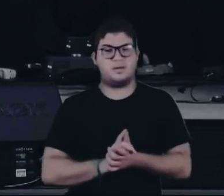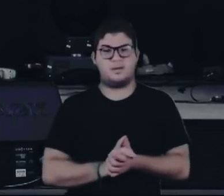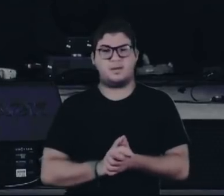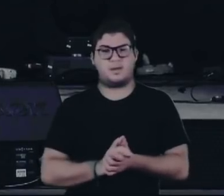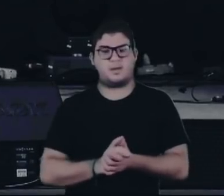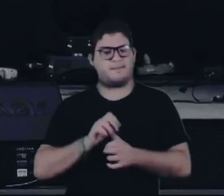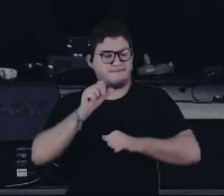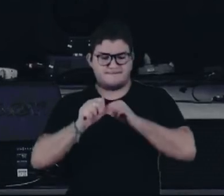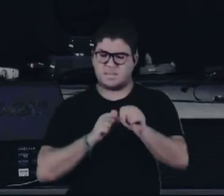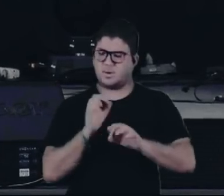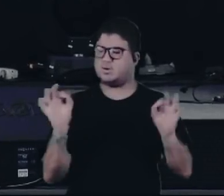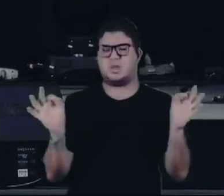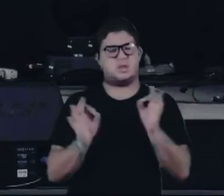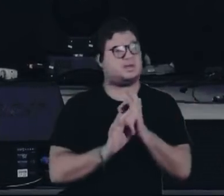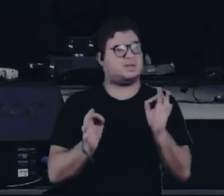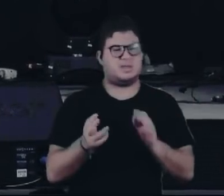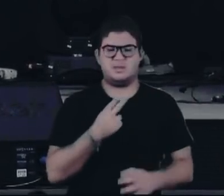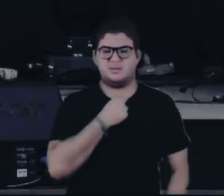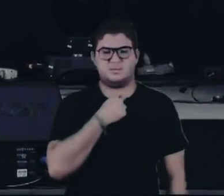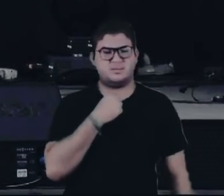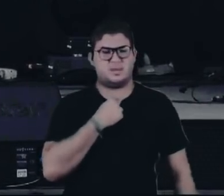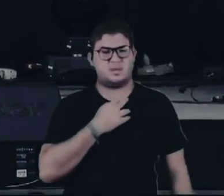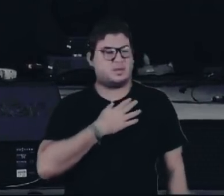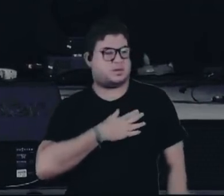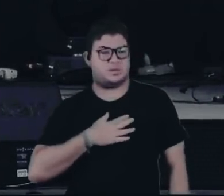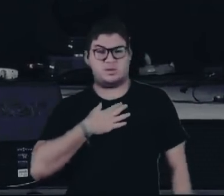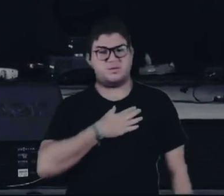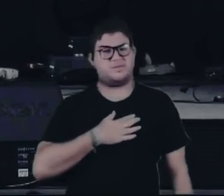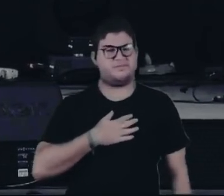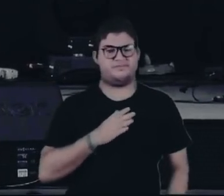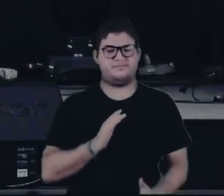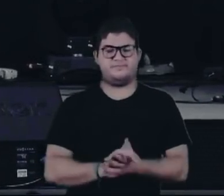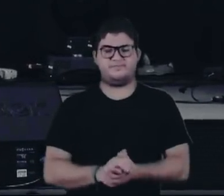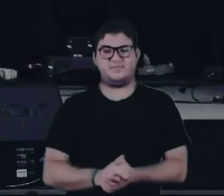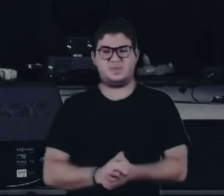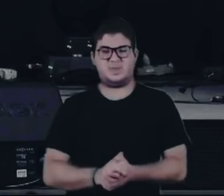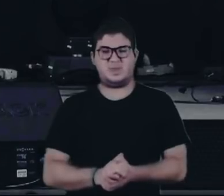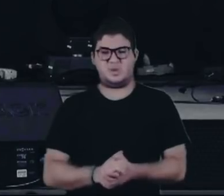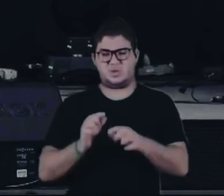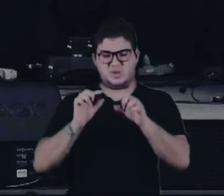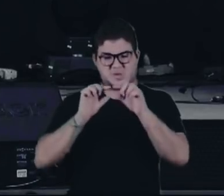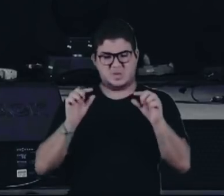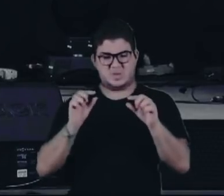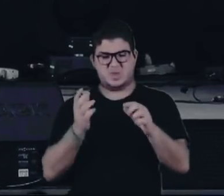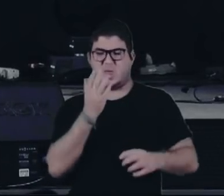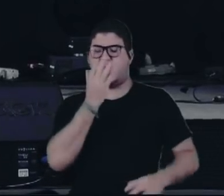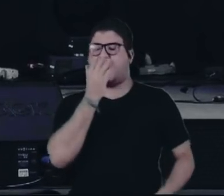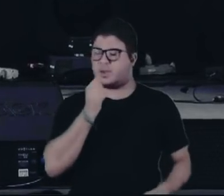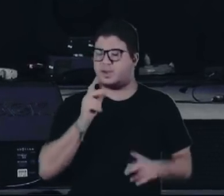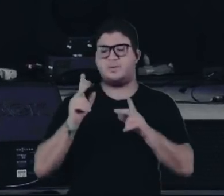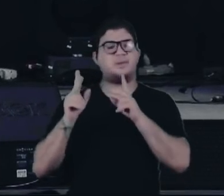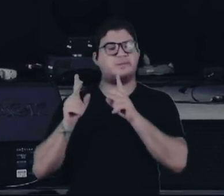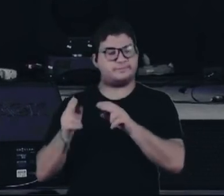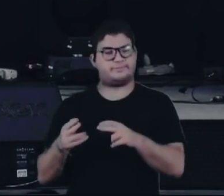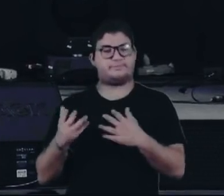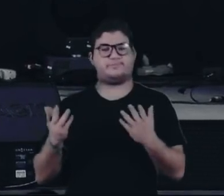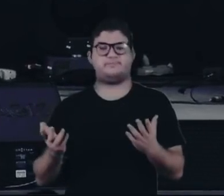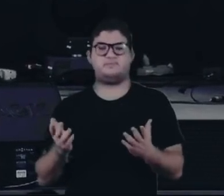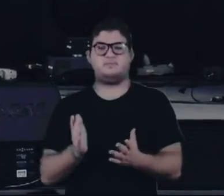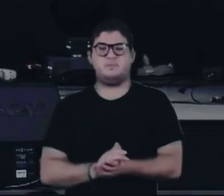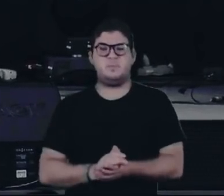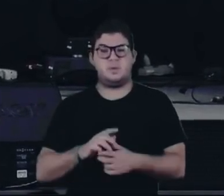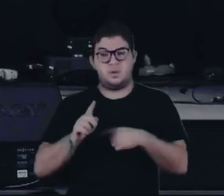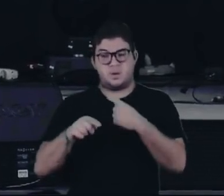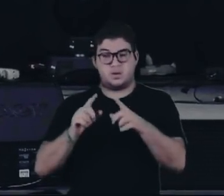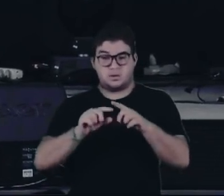nada. Se não gostava de pickles, de pickles, tinha que comer de qualquer jeito. Então você tirava